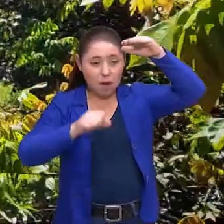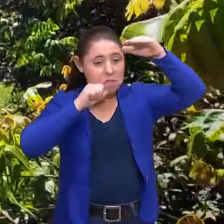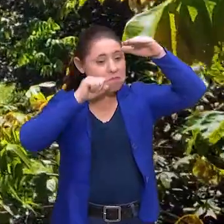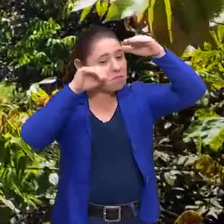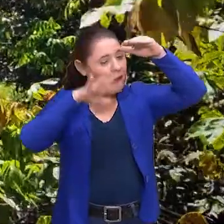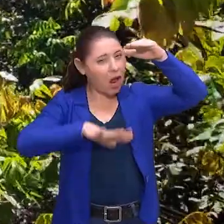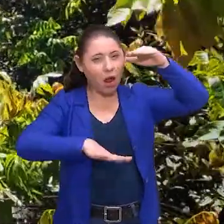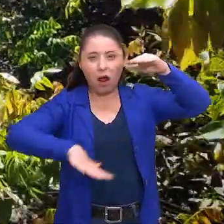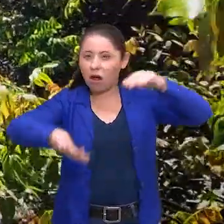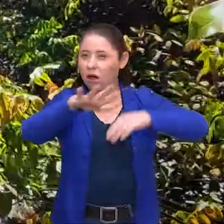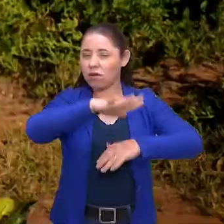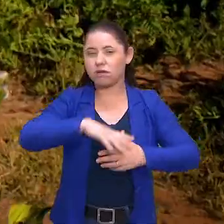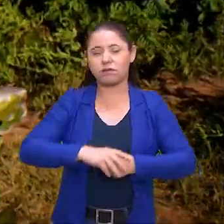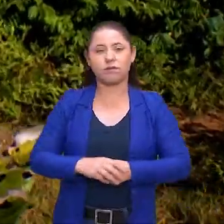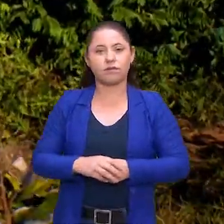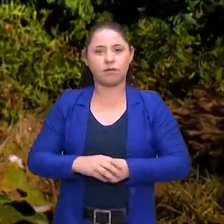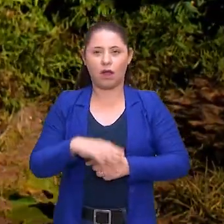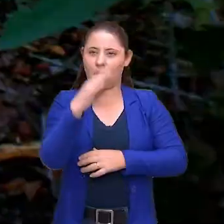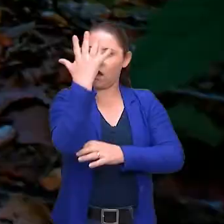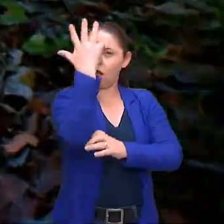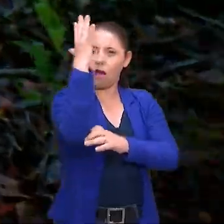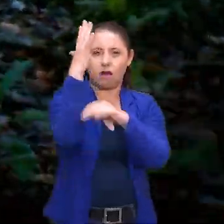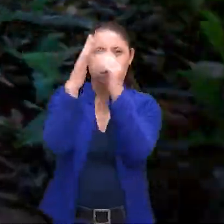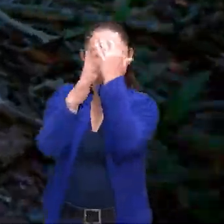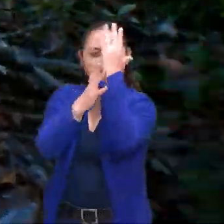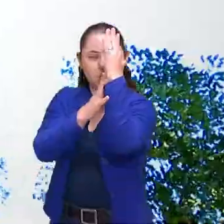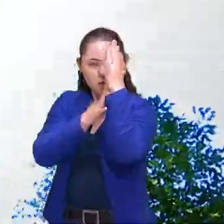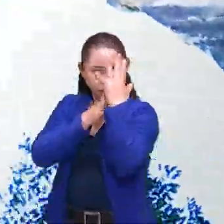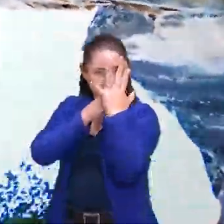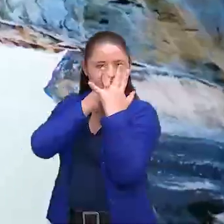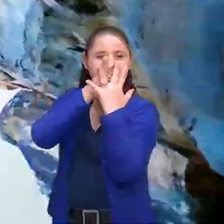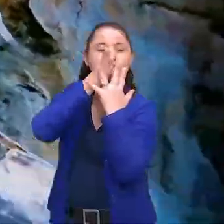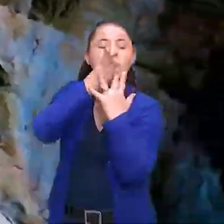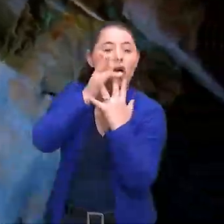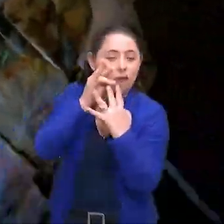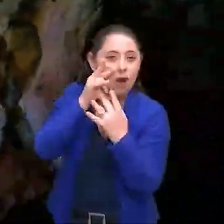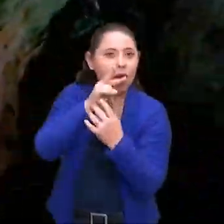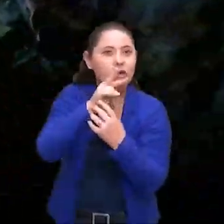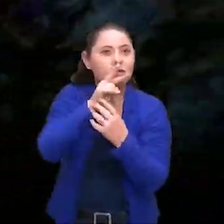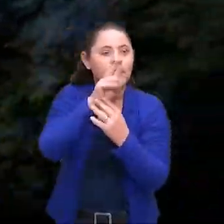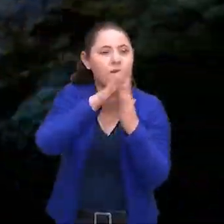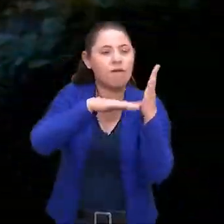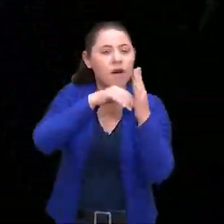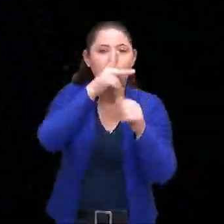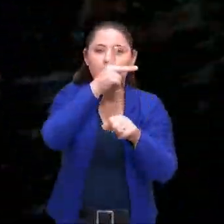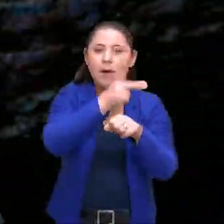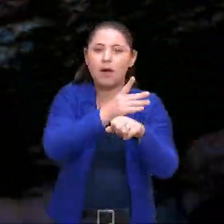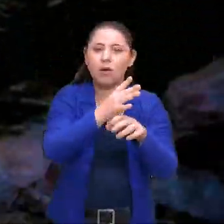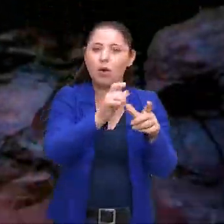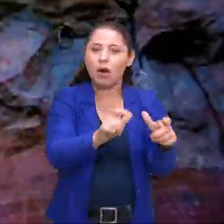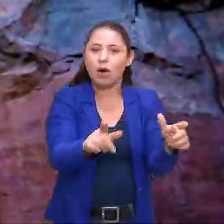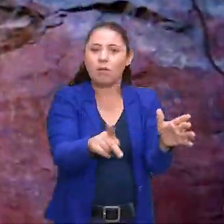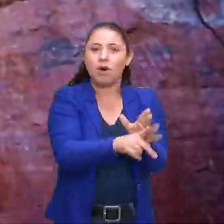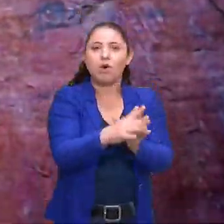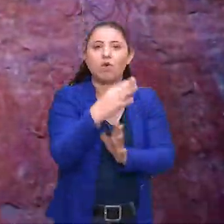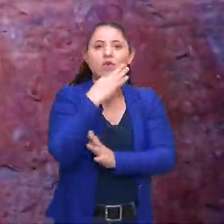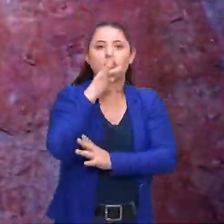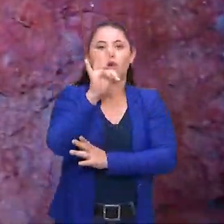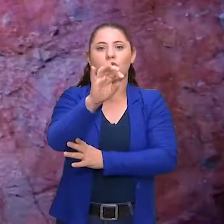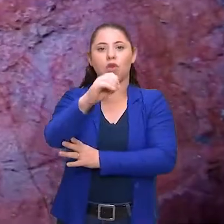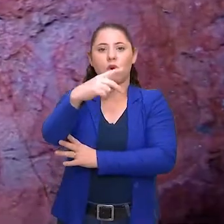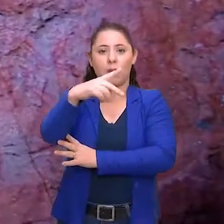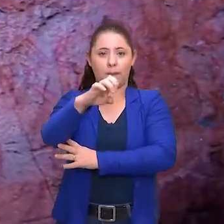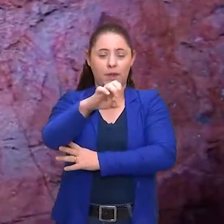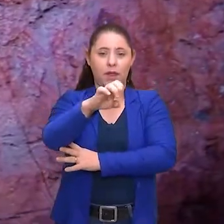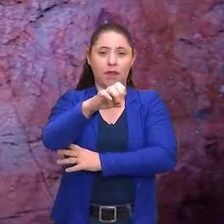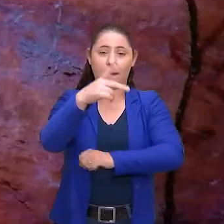abençoada. E entrando na mata, a gente se depara com pinturas rupestres no local conhecido como